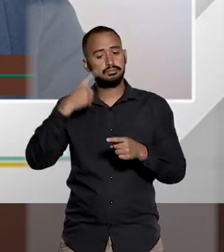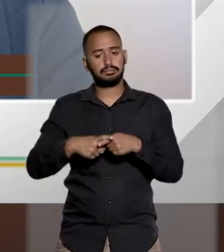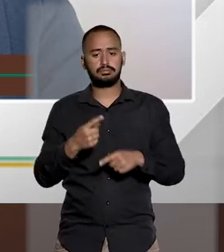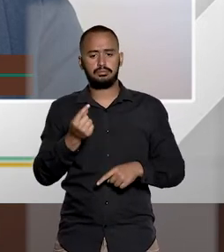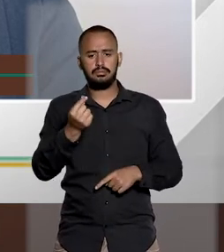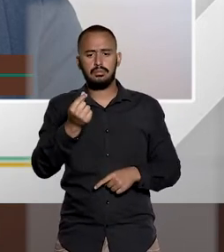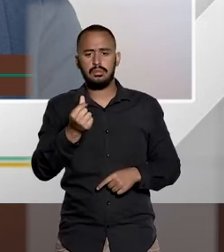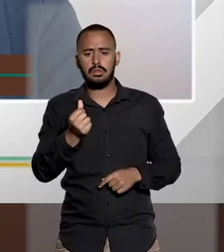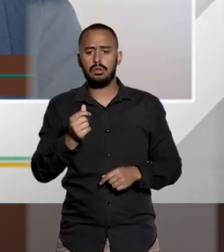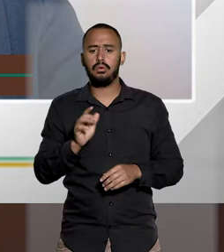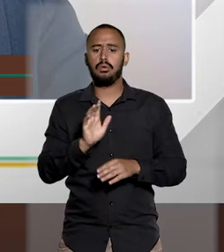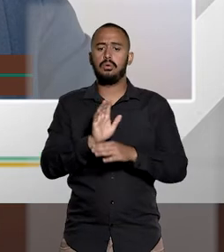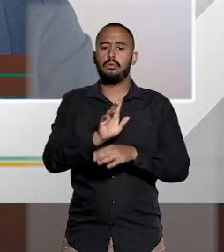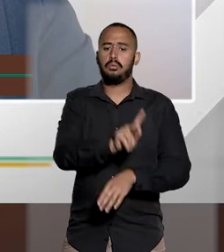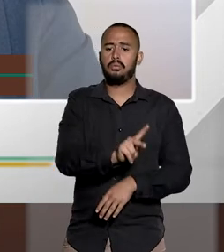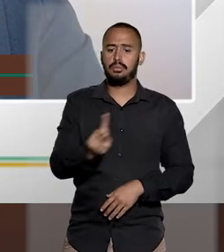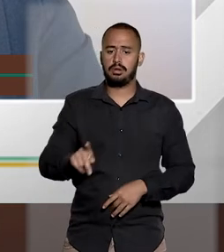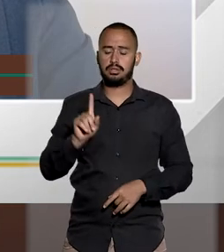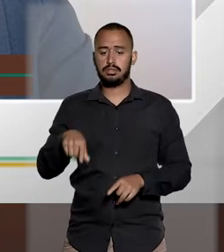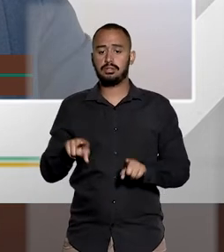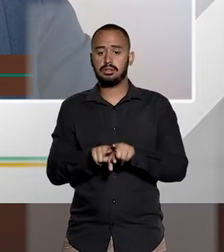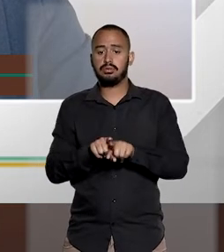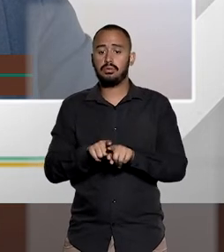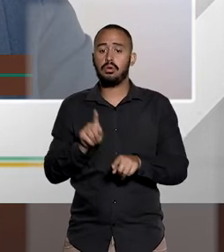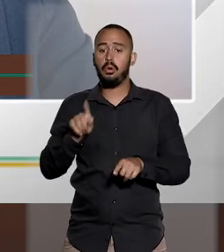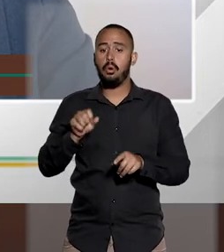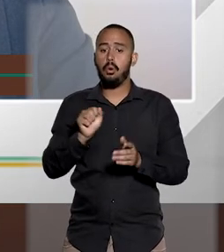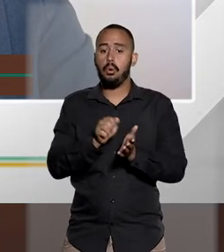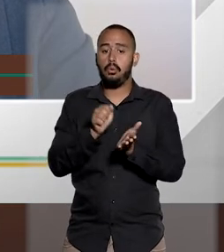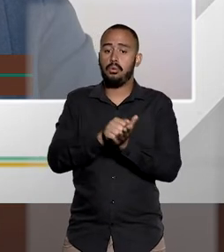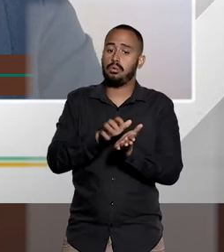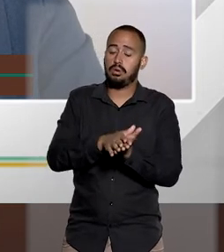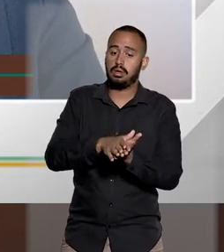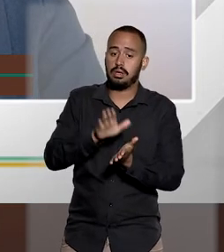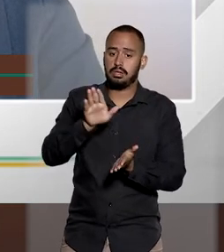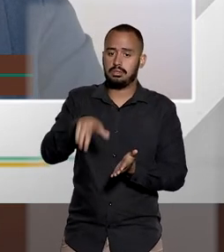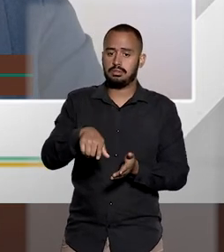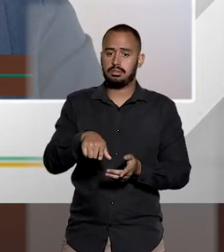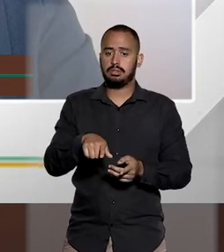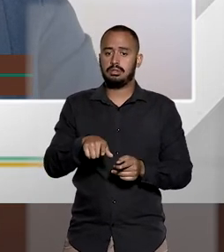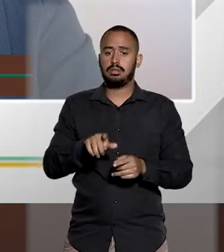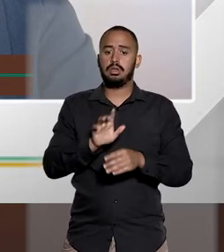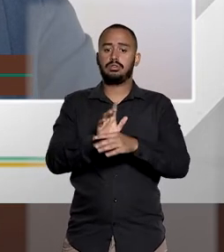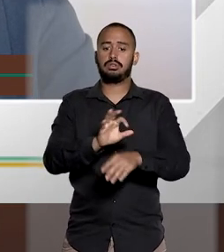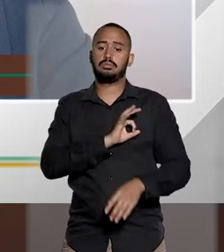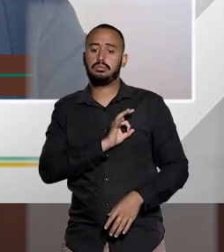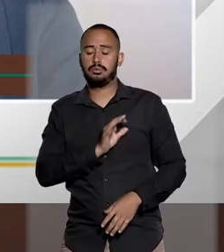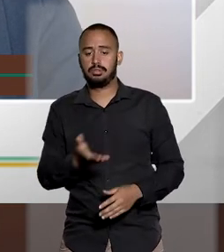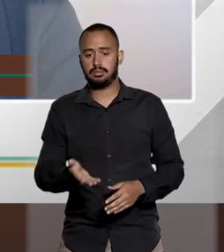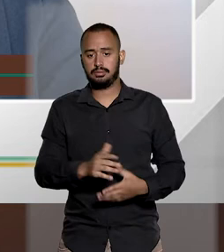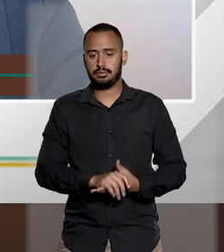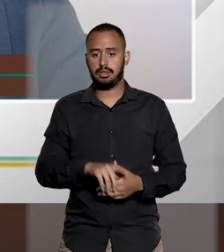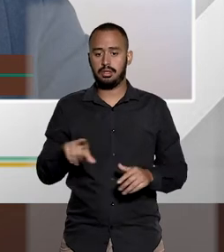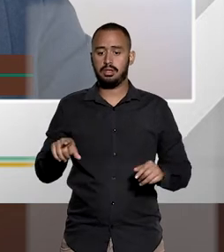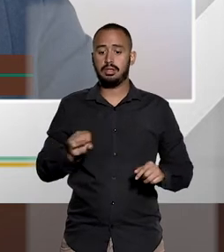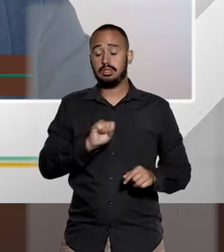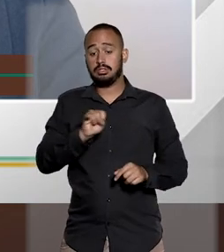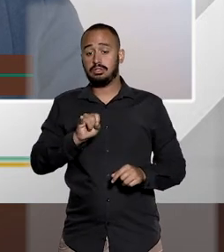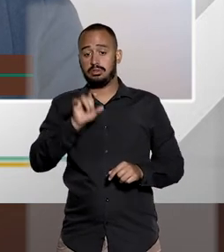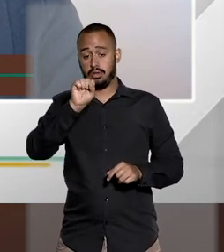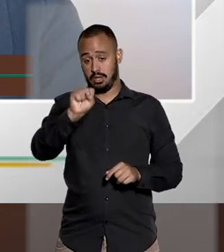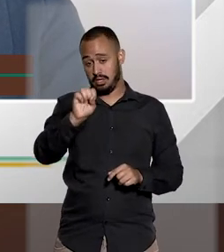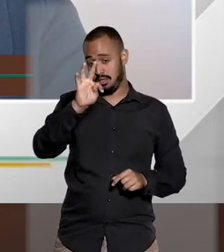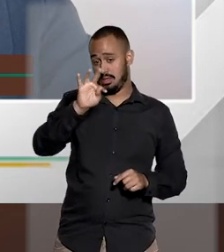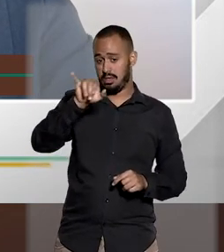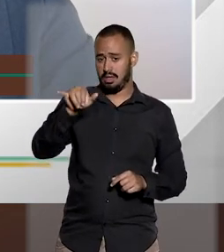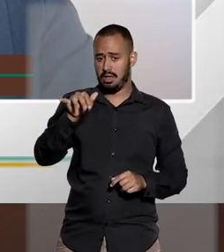menos em alguma taxa ou alguma cobrança de poder de polícia. E o que normalmente o STF, por sua vez, entende em